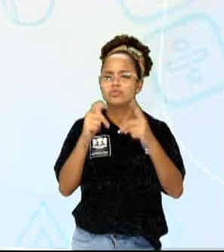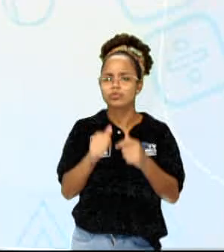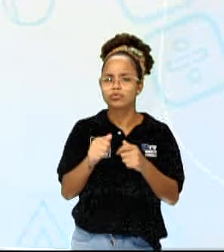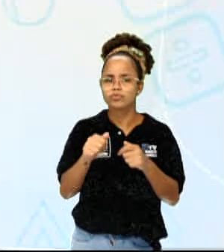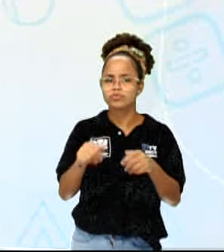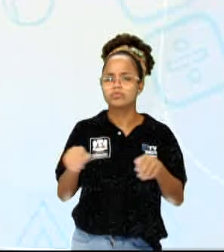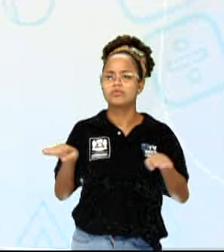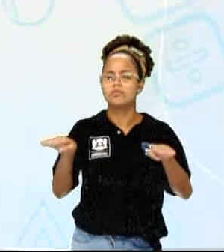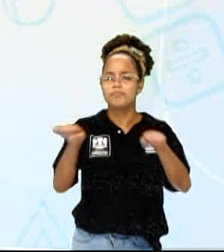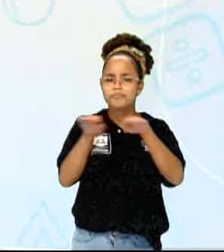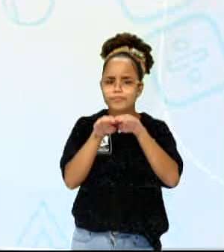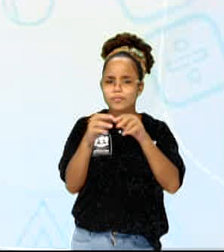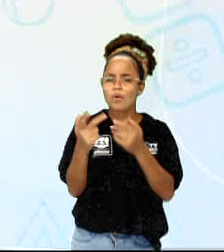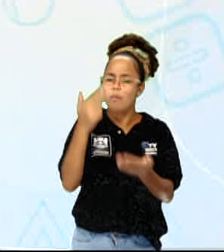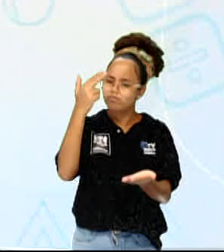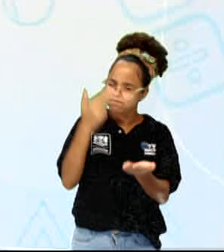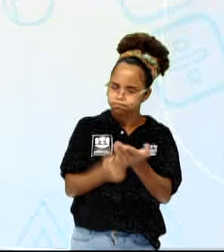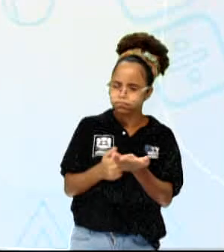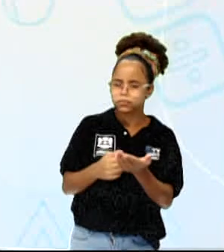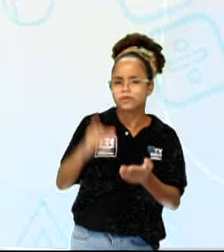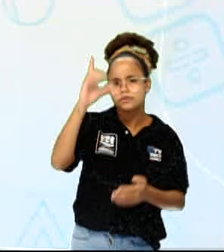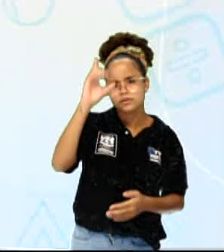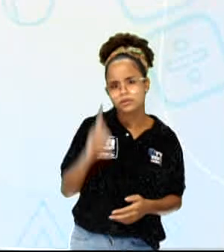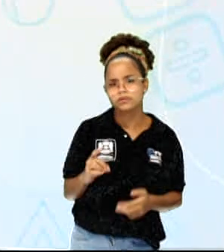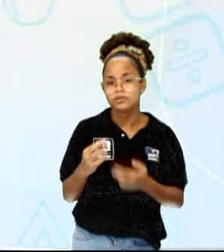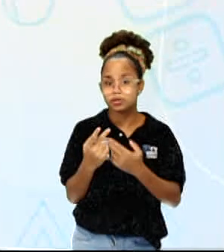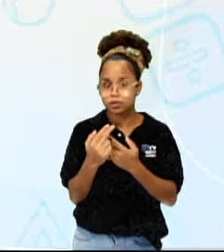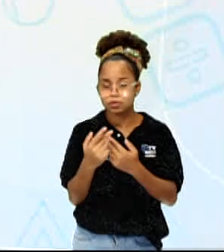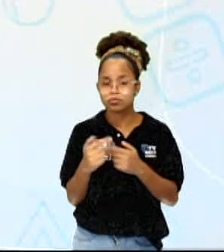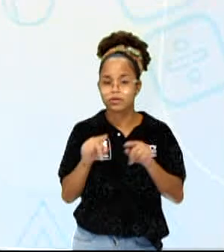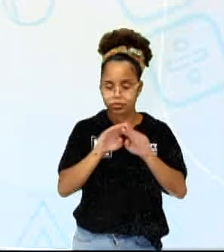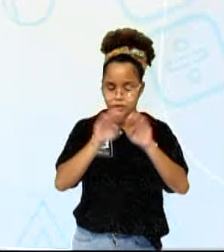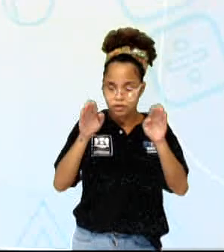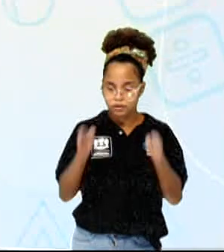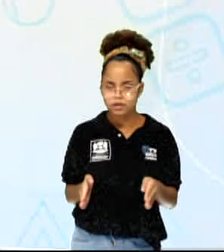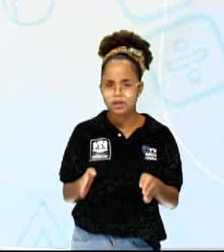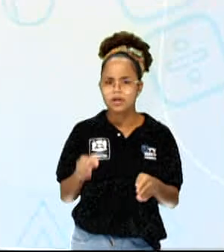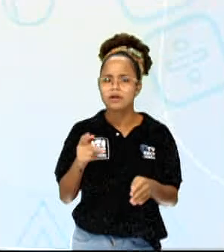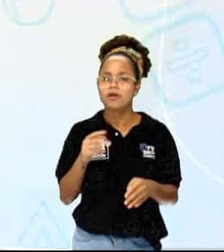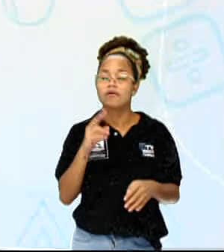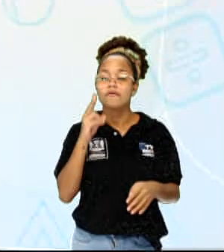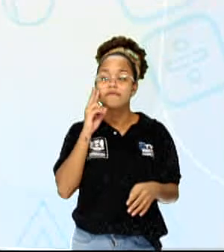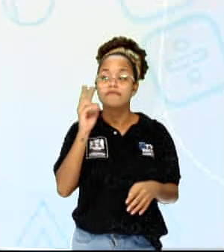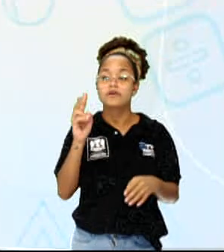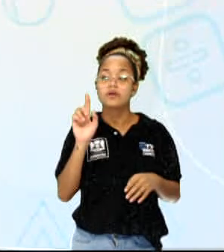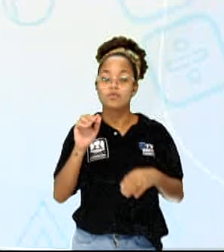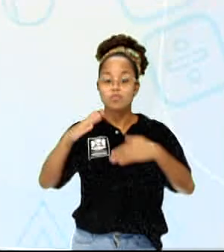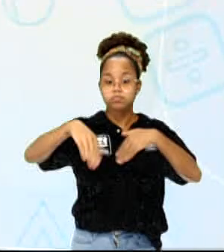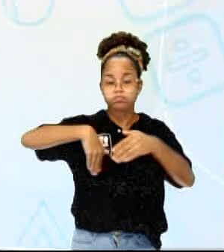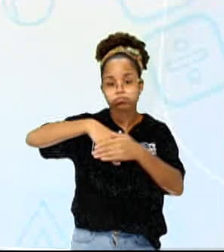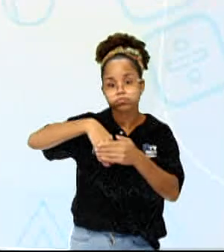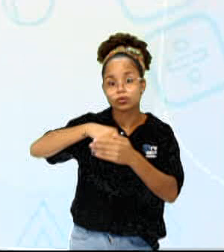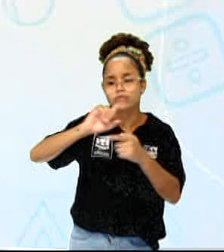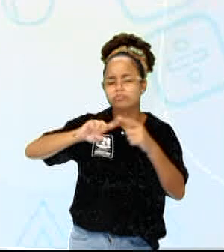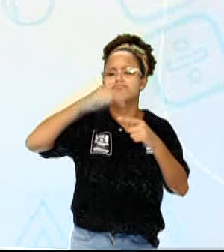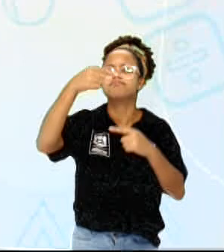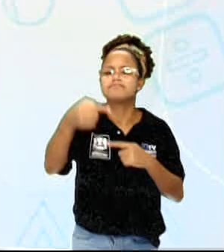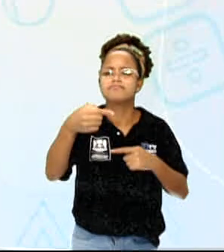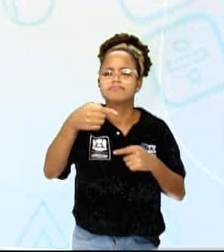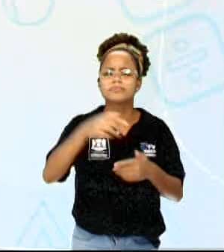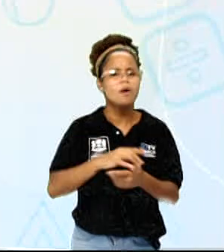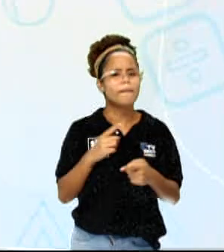mesmo direito, estão sendo iguais diante desse obstáculo, que é ver o jogo do outro lado do muro. Só que isso aí não